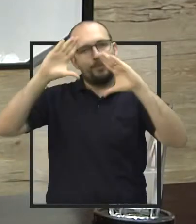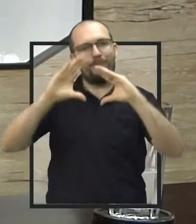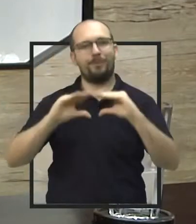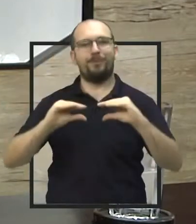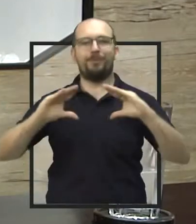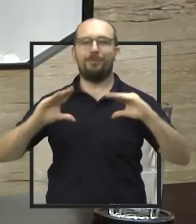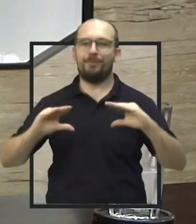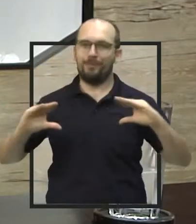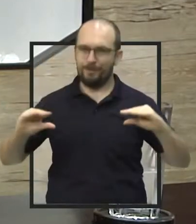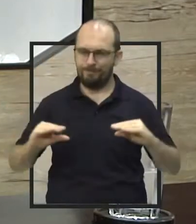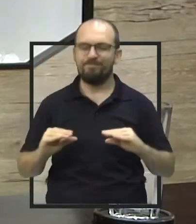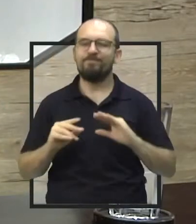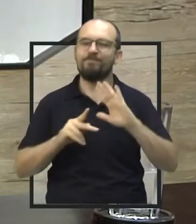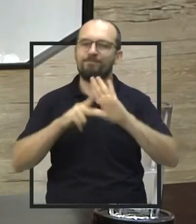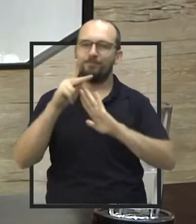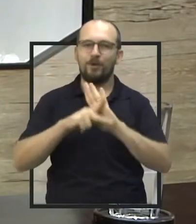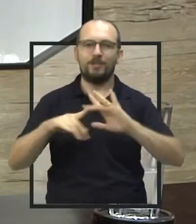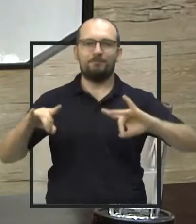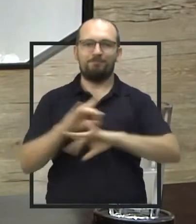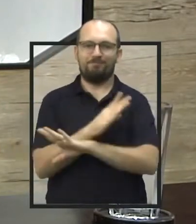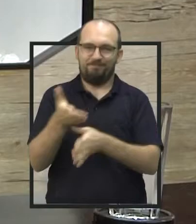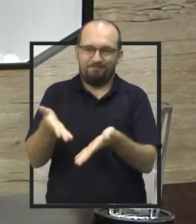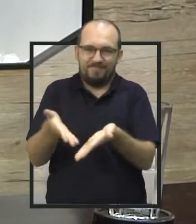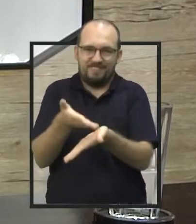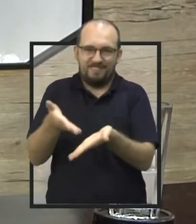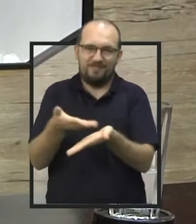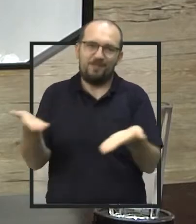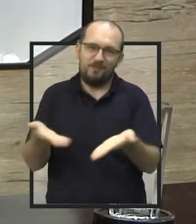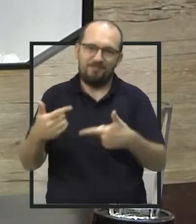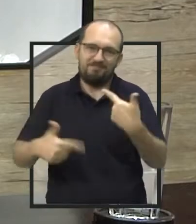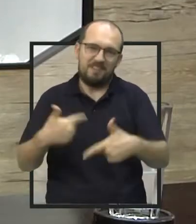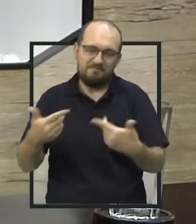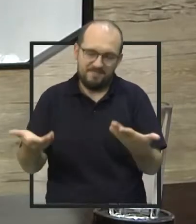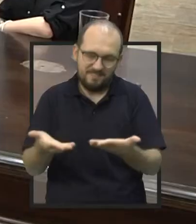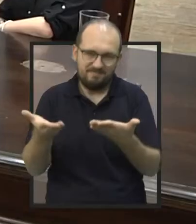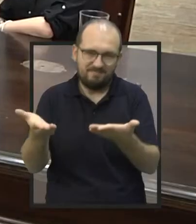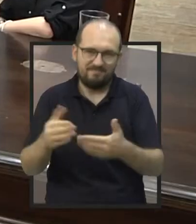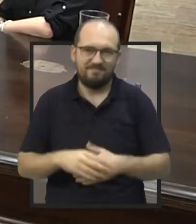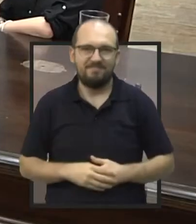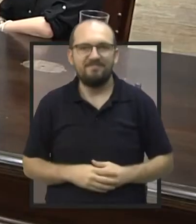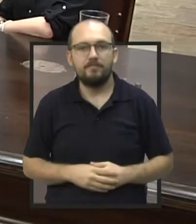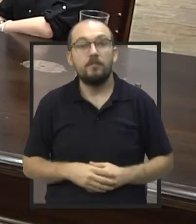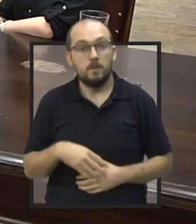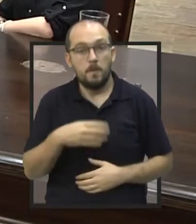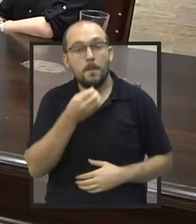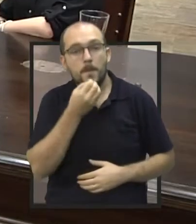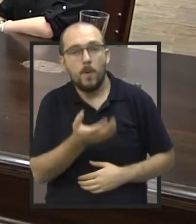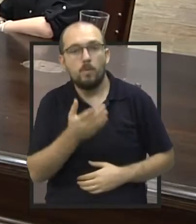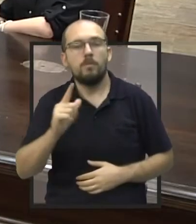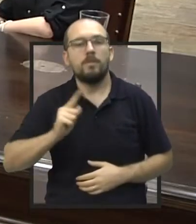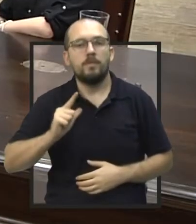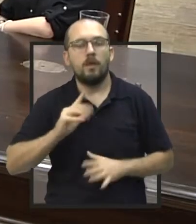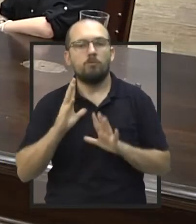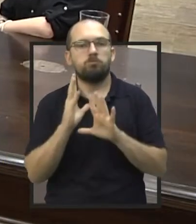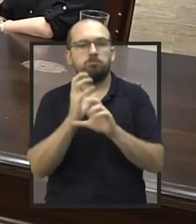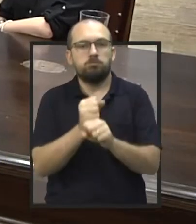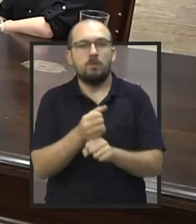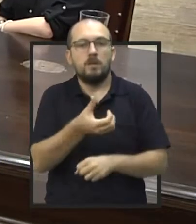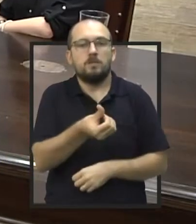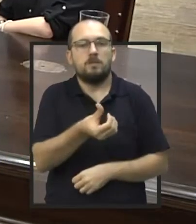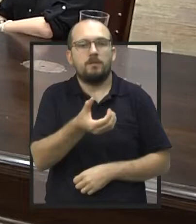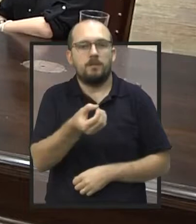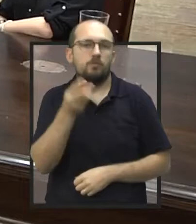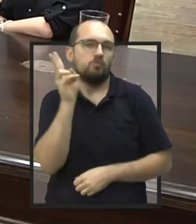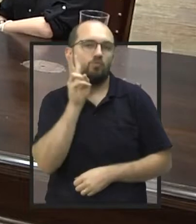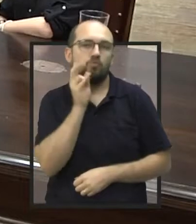no papel. Para não brigar com ninguém, a gente coloca as frustrações no papel, é isso? Exatamente. Uma forma de